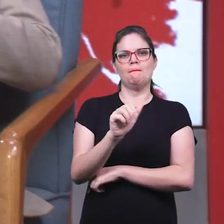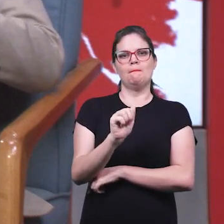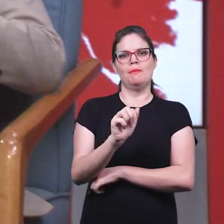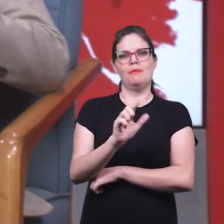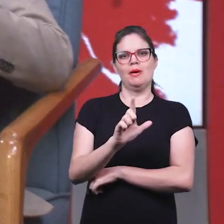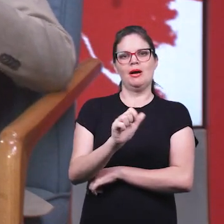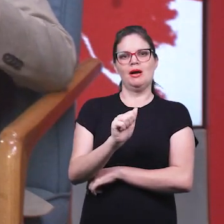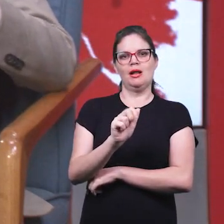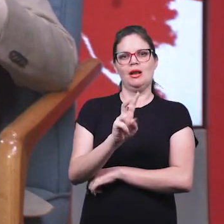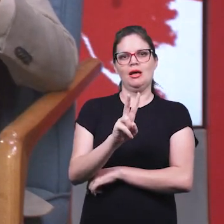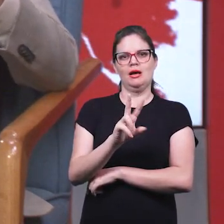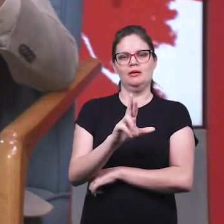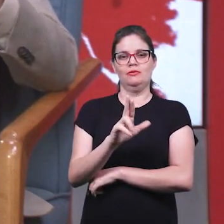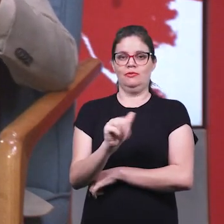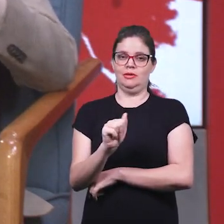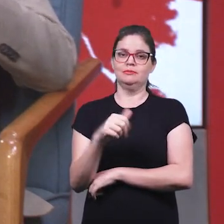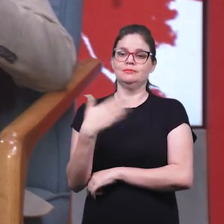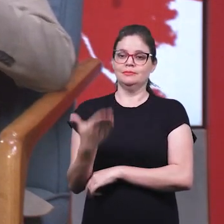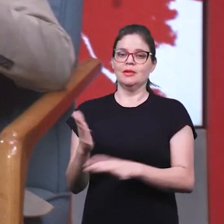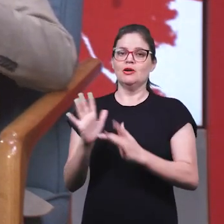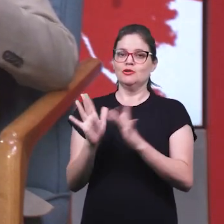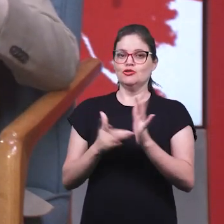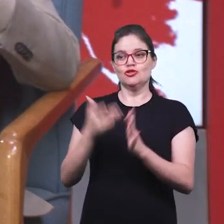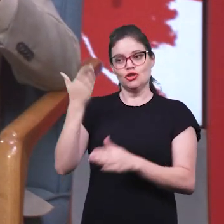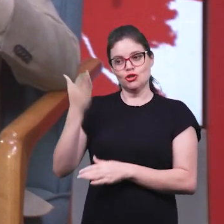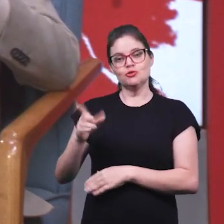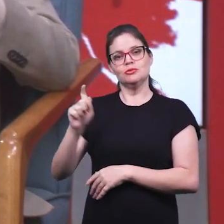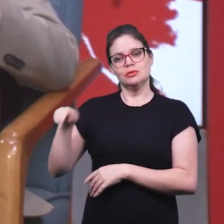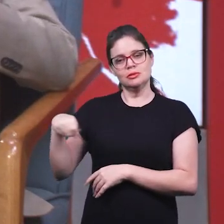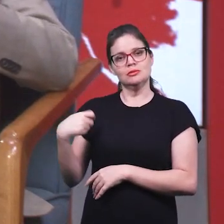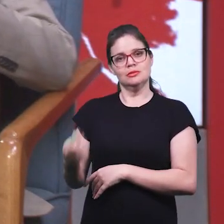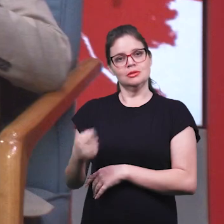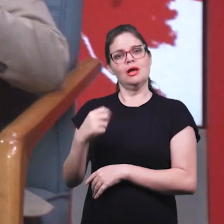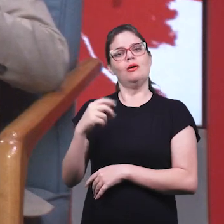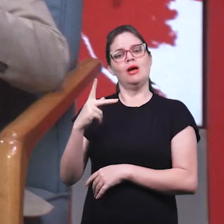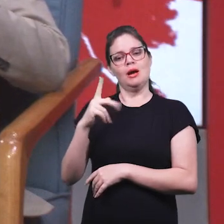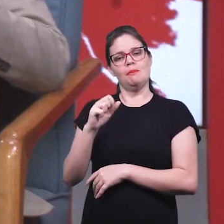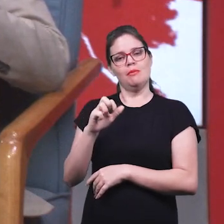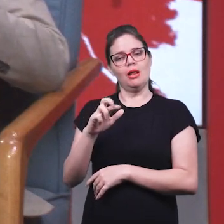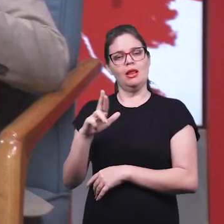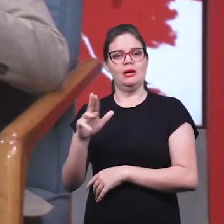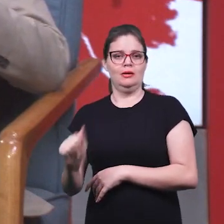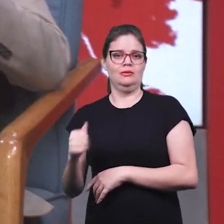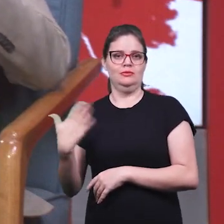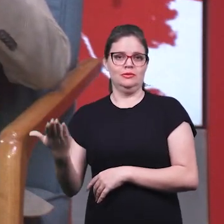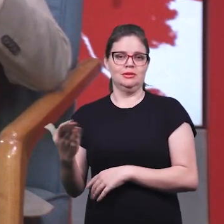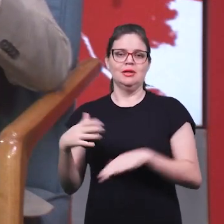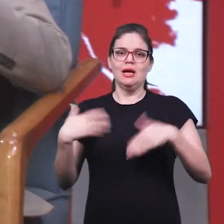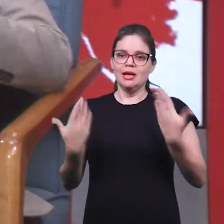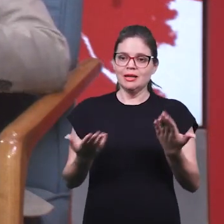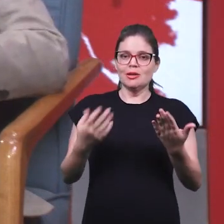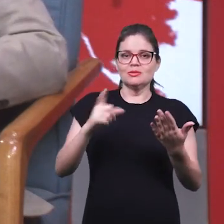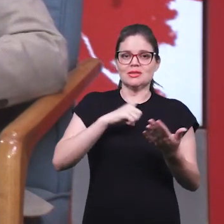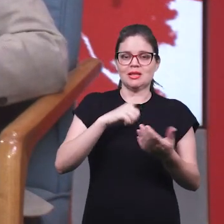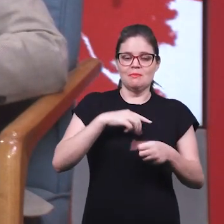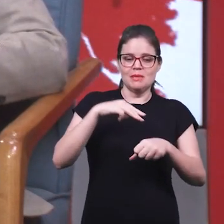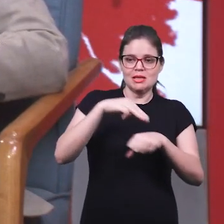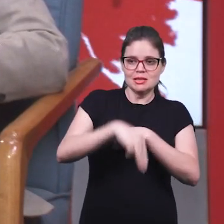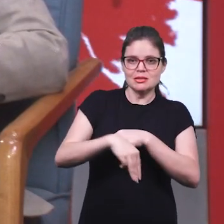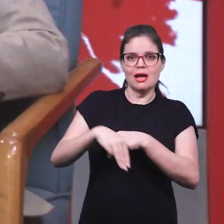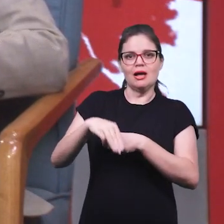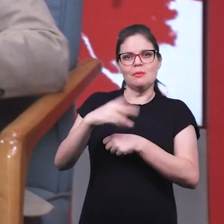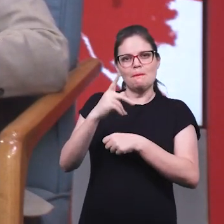Jesus é a palavra. E o que é o ministério da palavra? É o ministério de Jesus. Jesus tinha